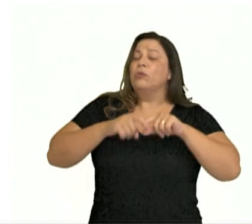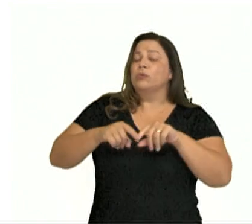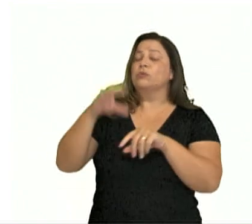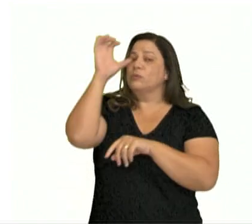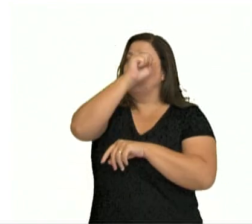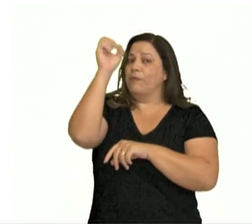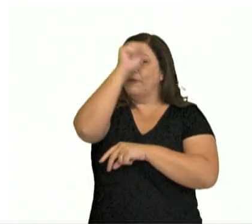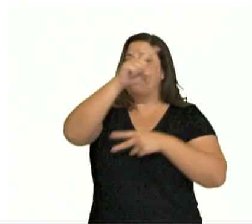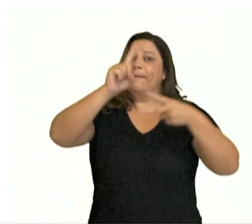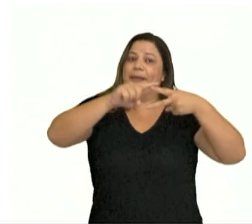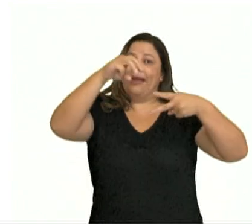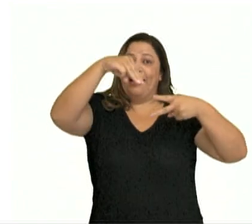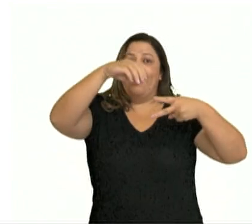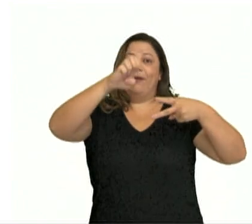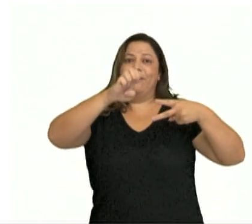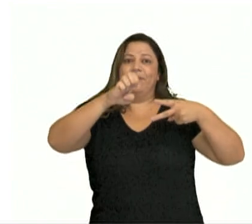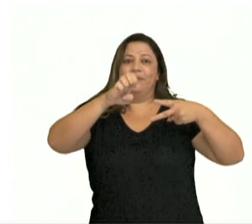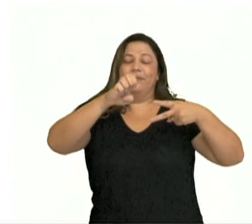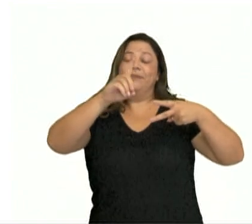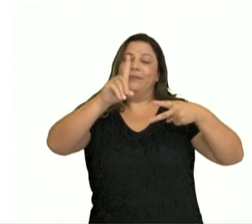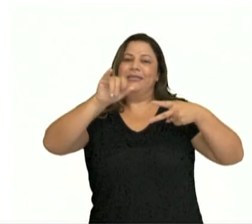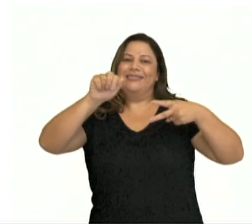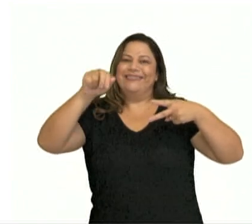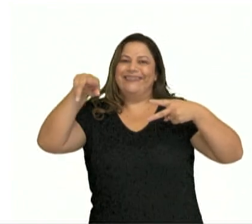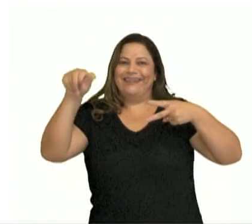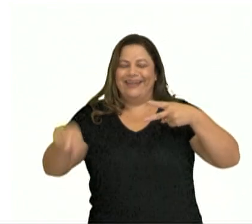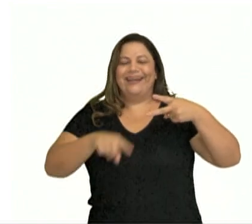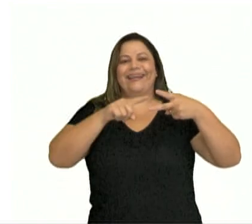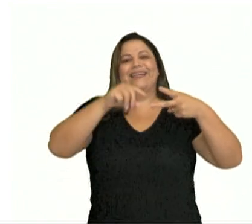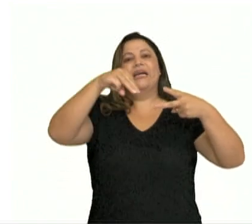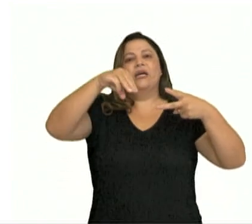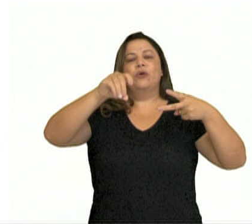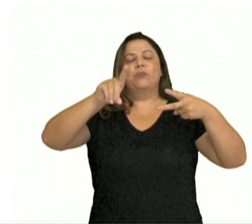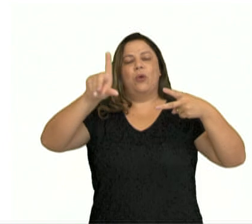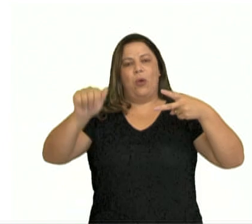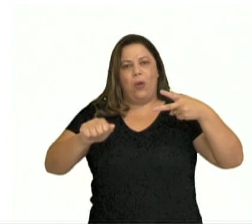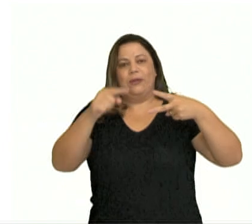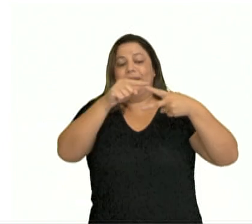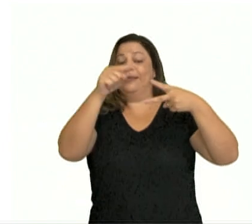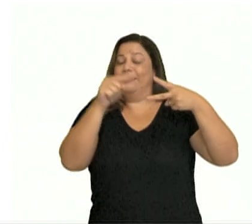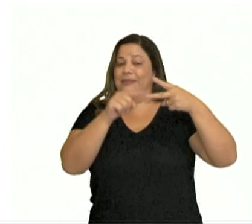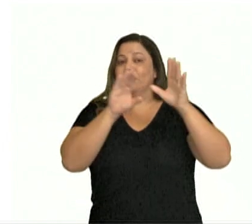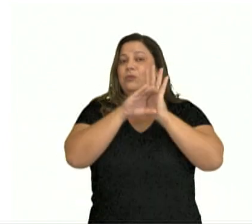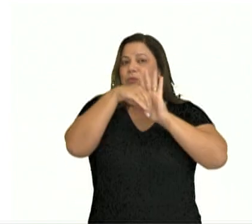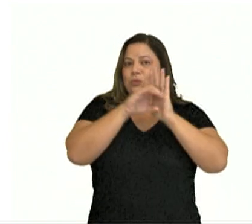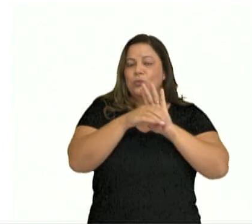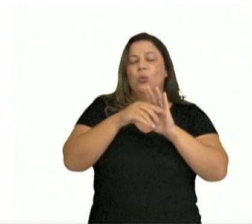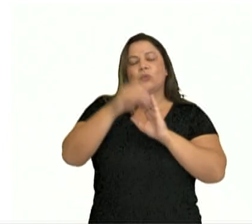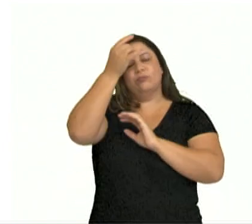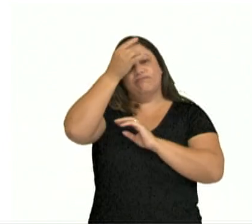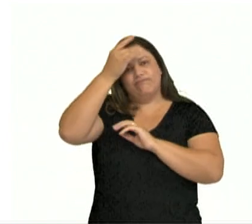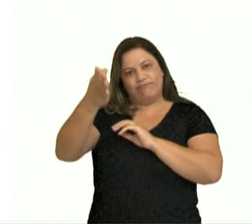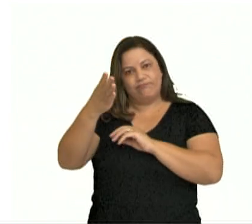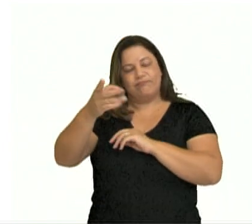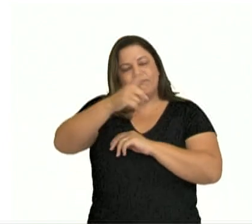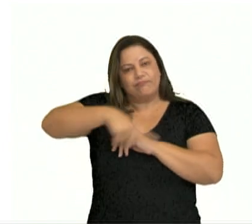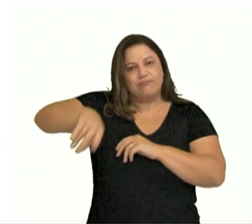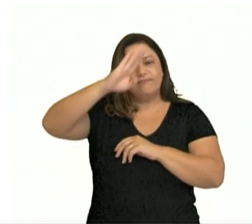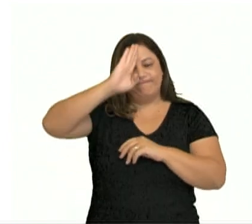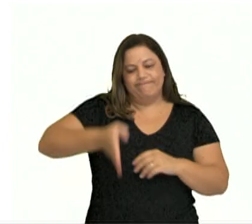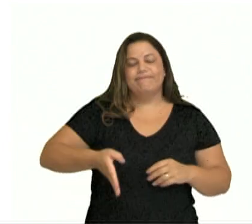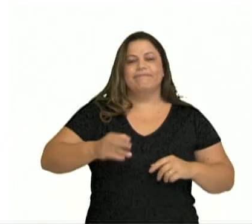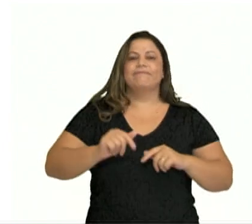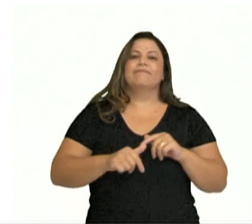média e a moda, a mediana e a moda, que são dois conceitos que vão facilitar exatamente quando a gente trabalhar